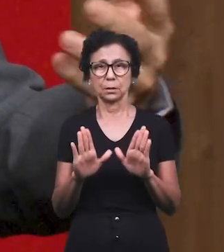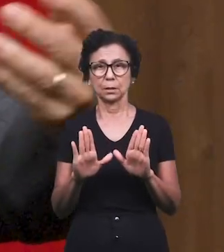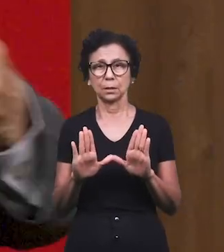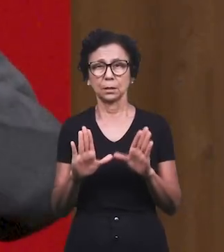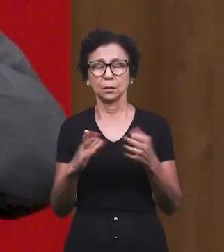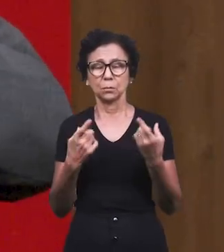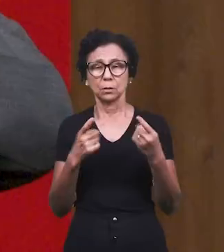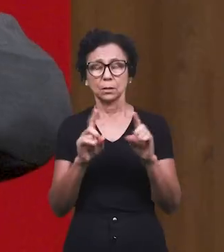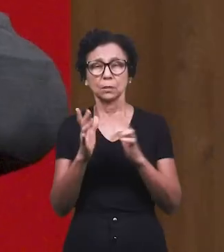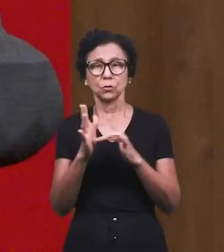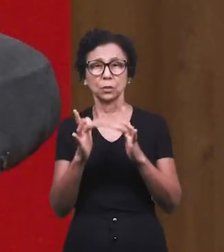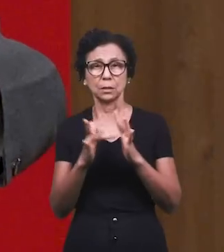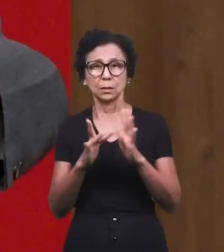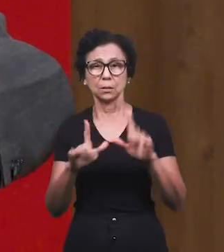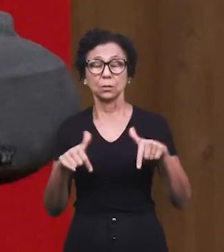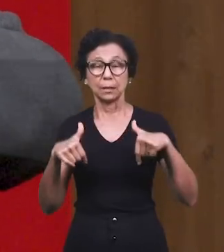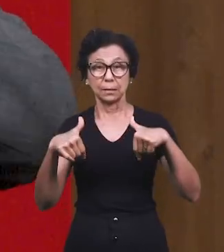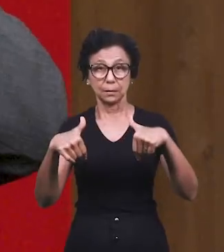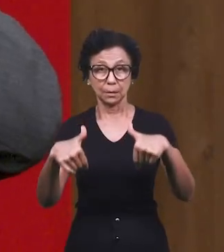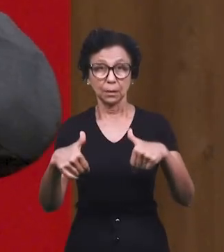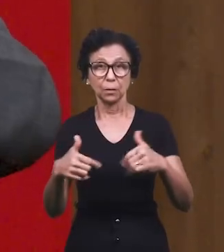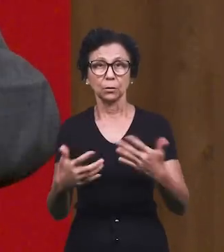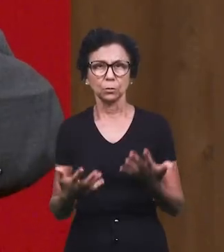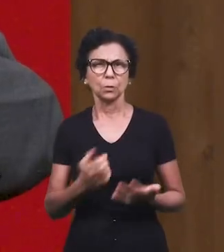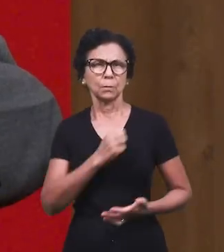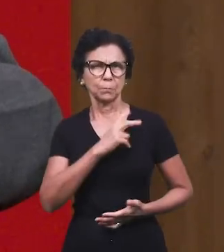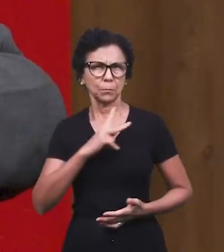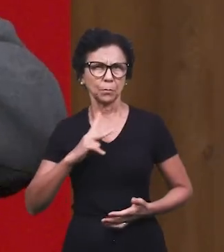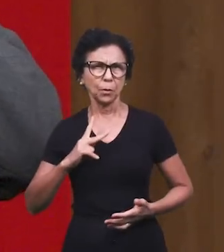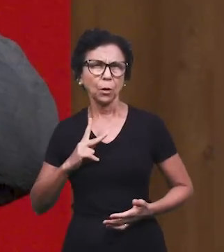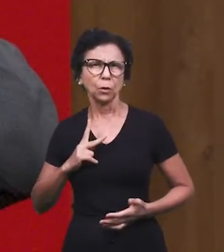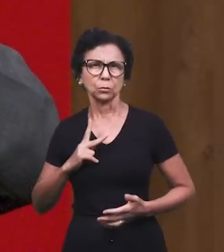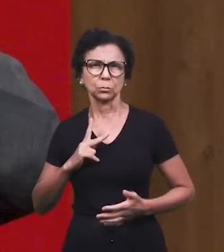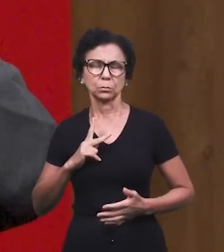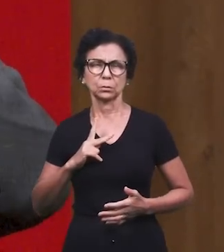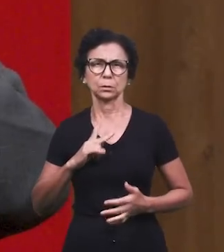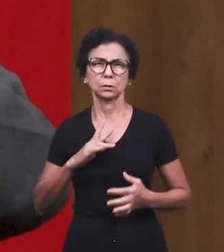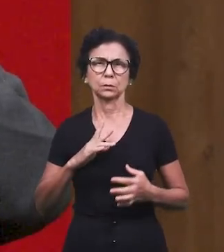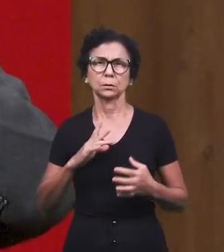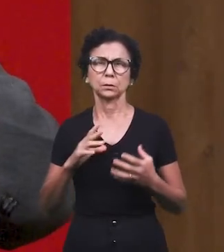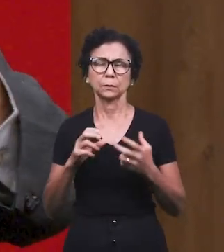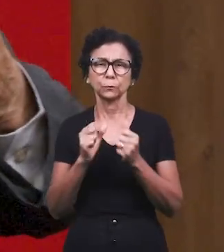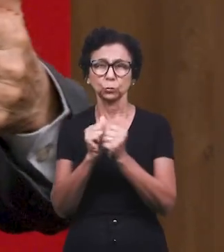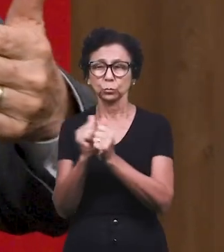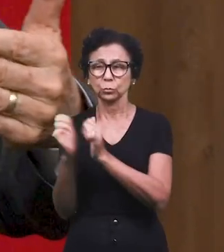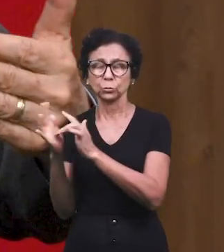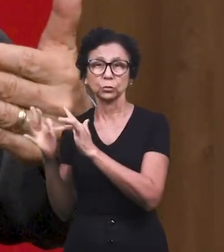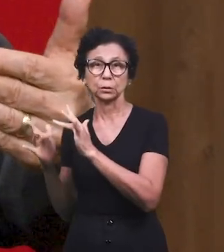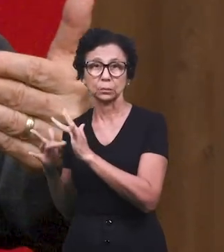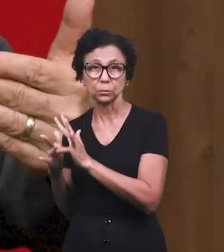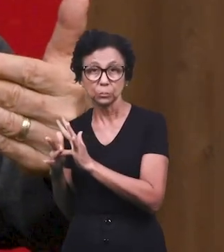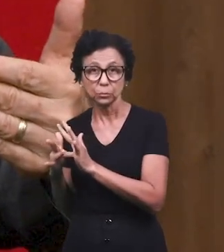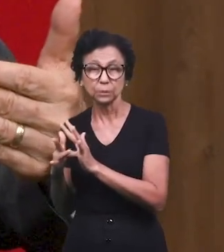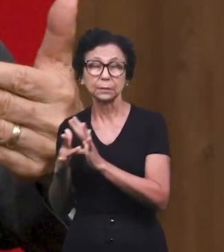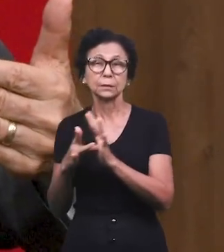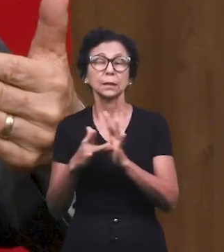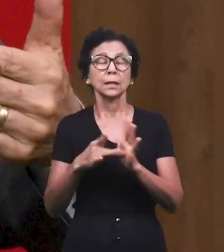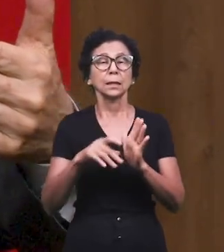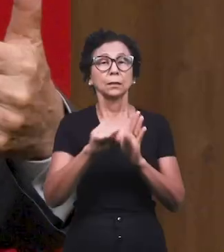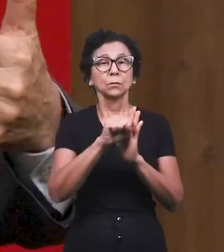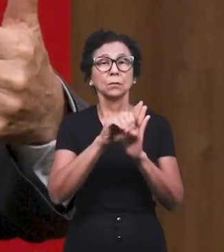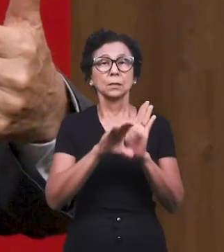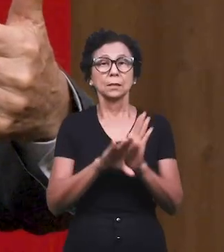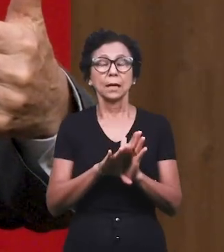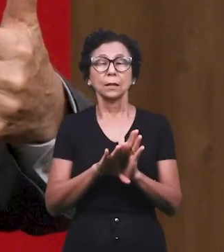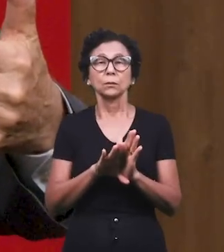de Jesus, dos apóstolos, daqueles que viveram com Jesus, embora que muitos tenham passado, o século fecha